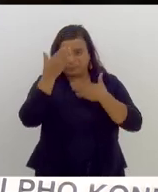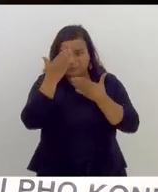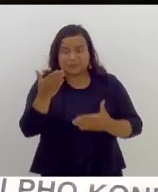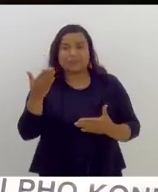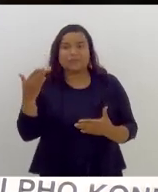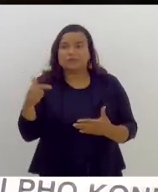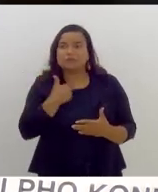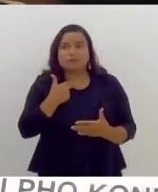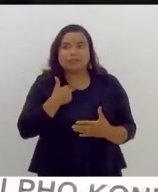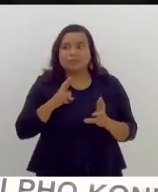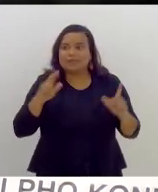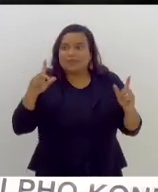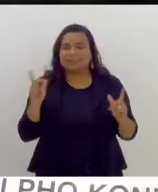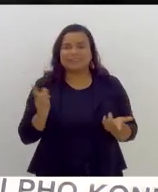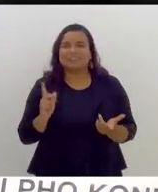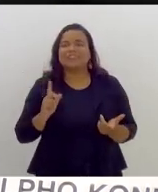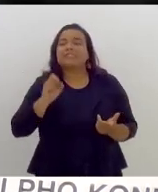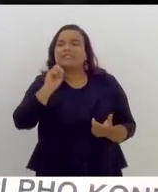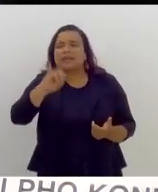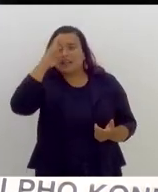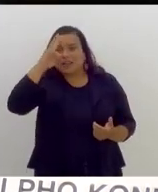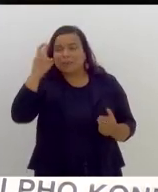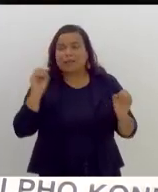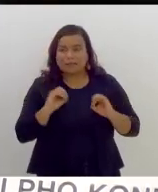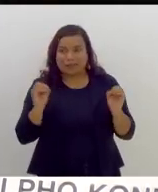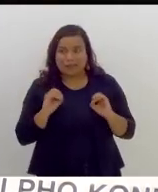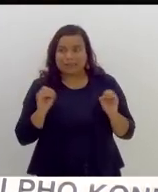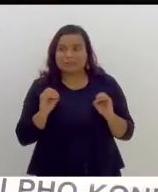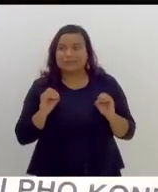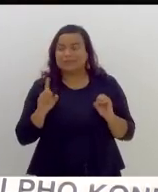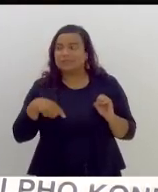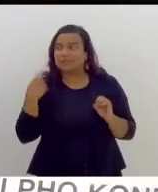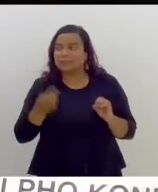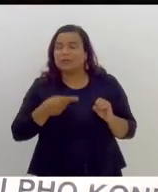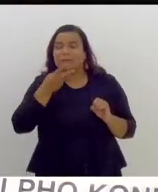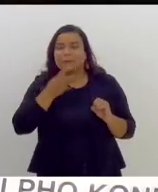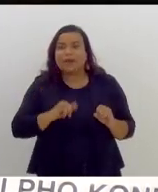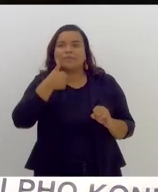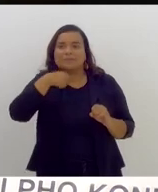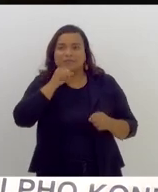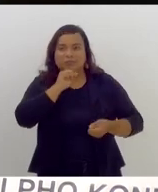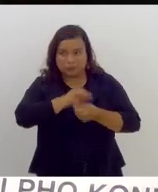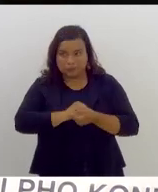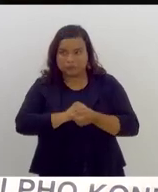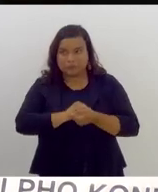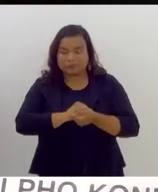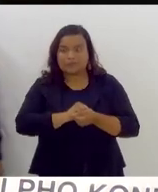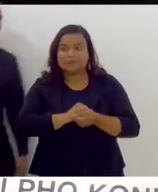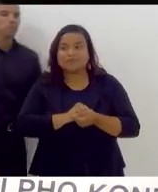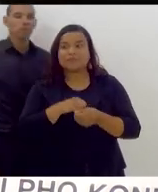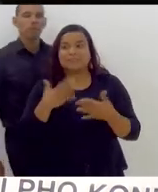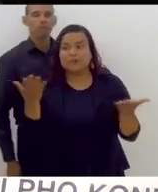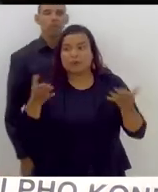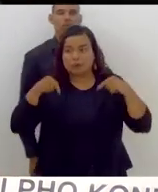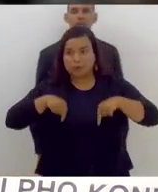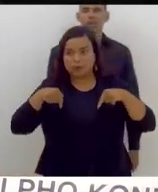desse sem lembrar do nosso pai e da nossa mãe. Se hoje nós